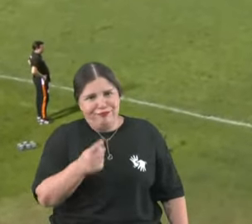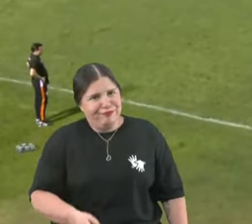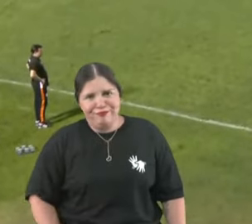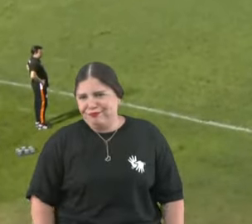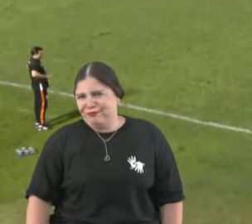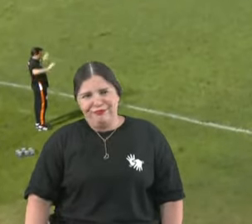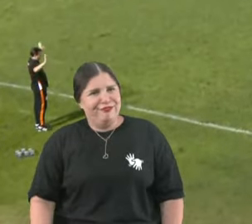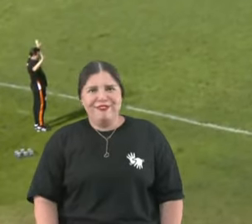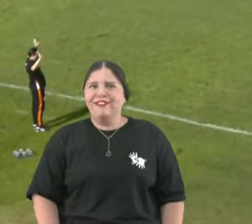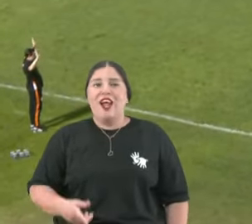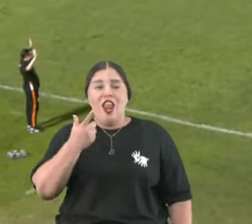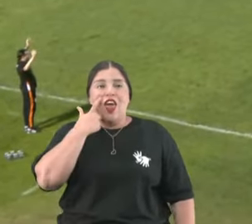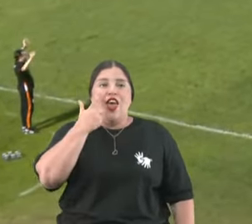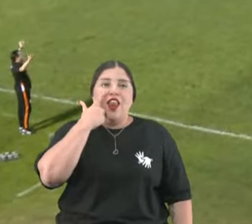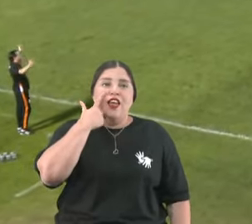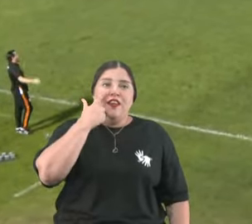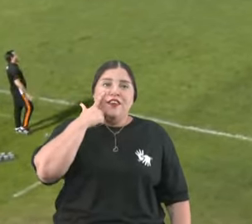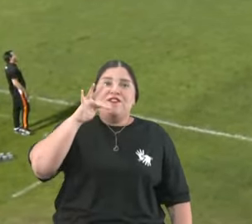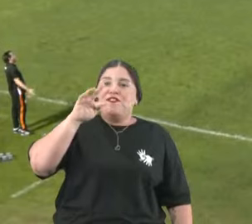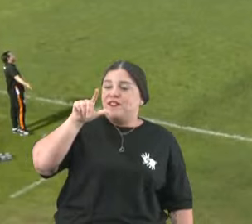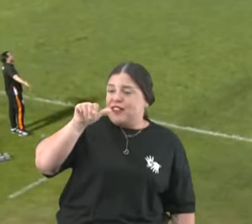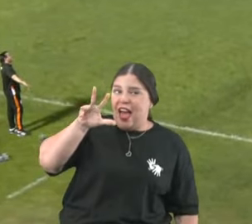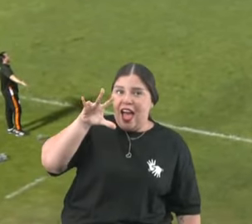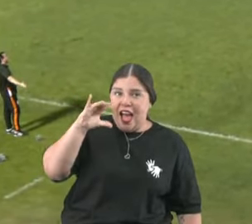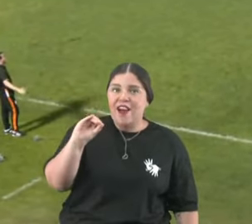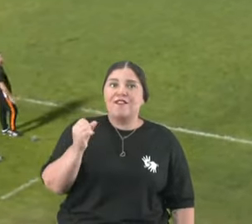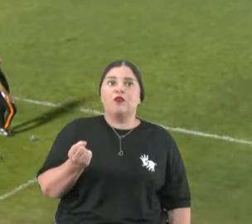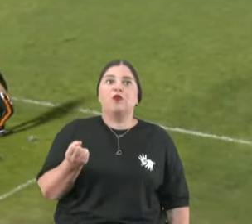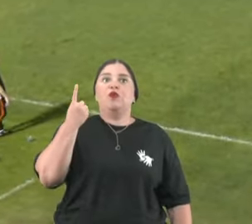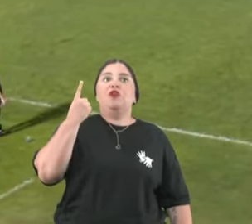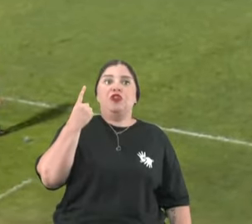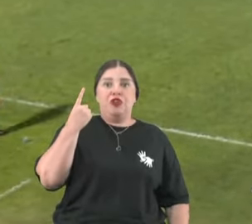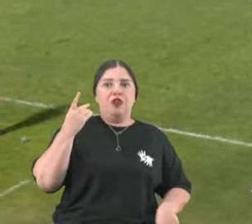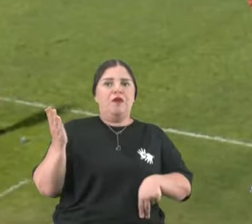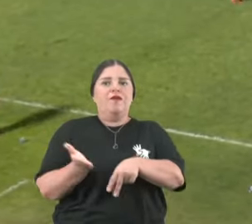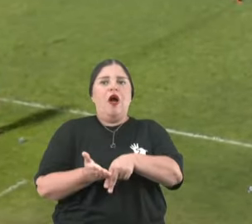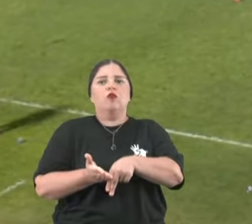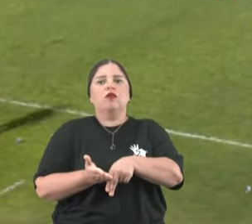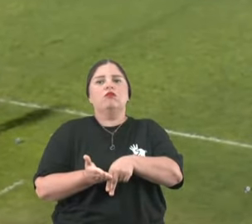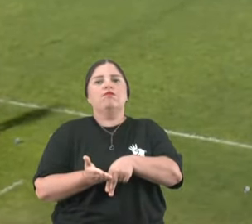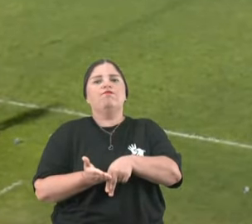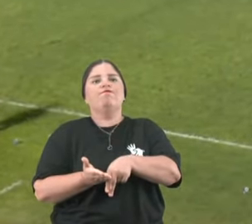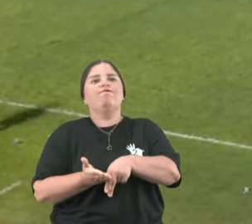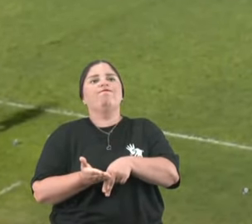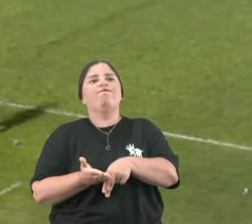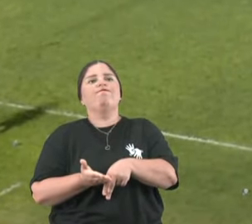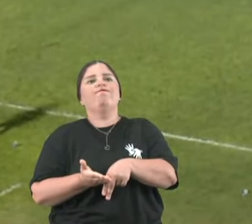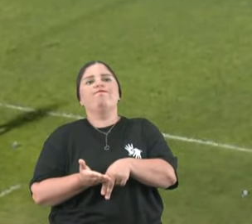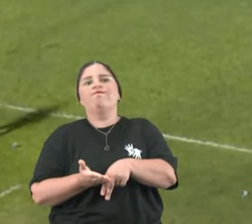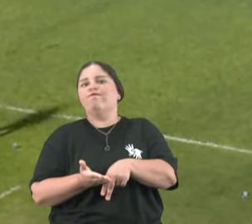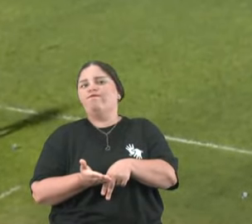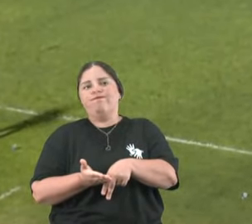Olha o Flávio, rapaz. Não foi falta em cima dele. Conseguiu o domínio.